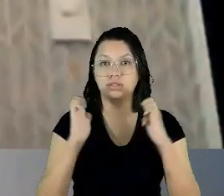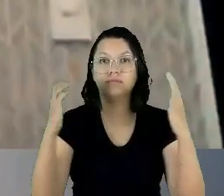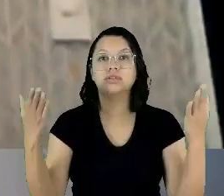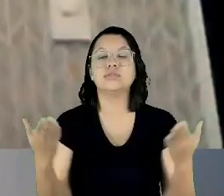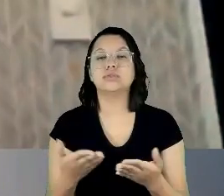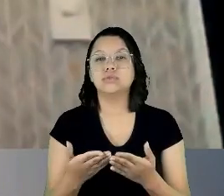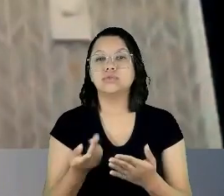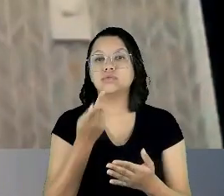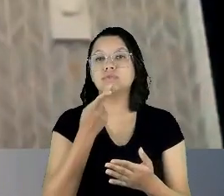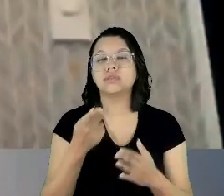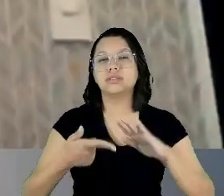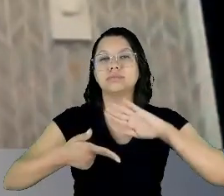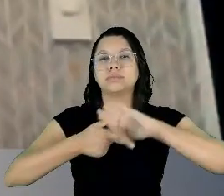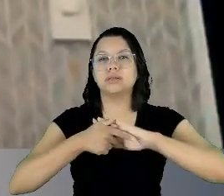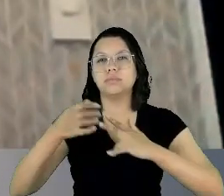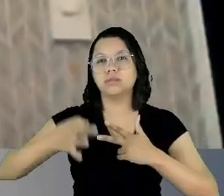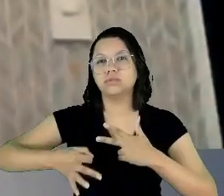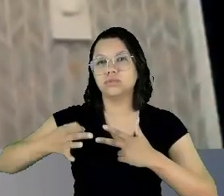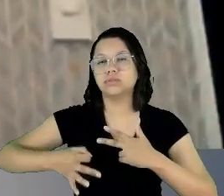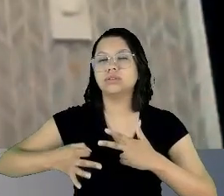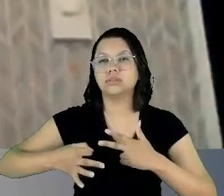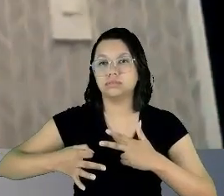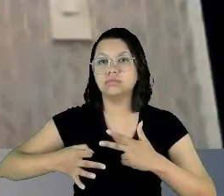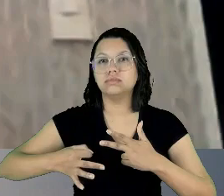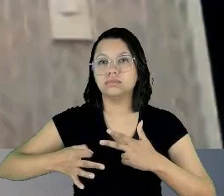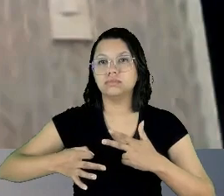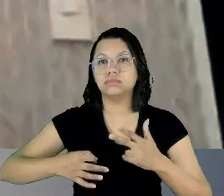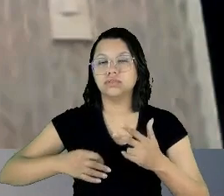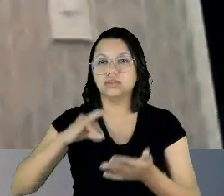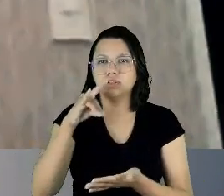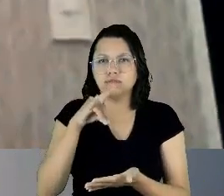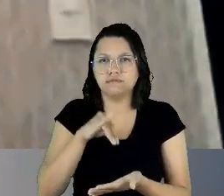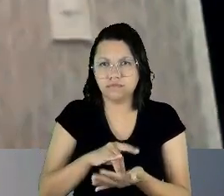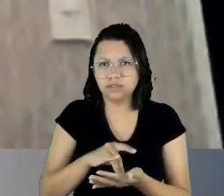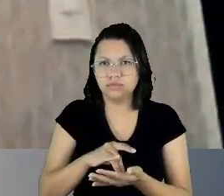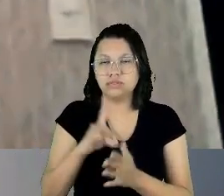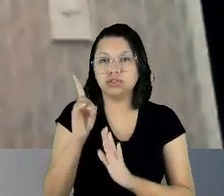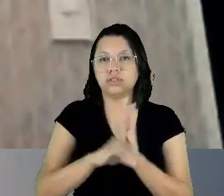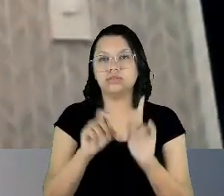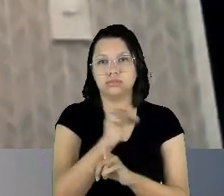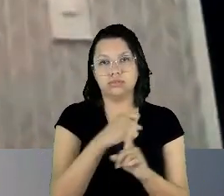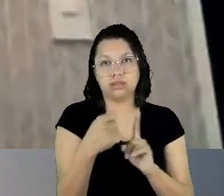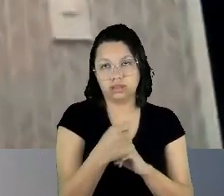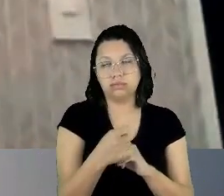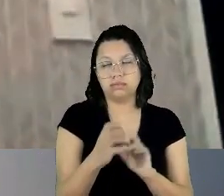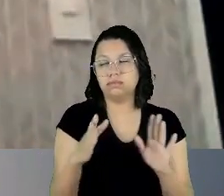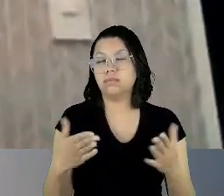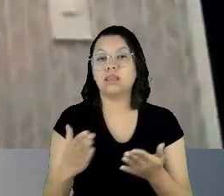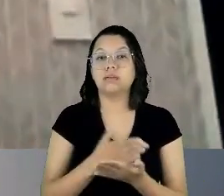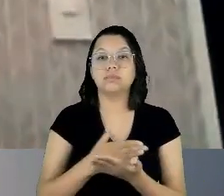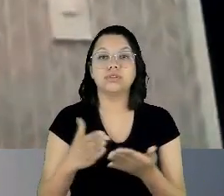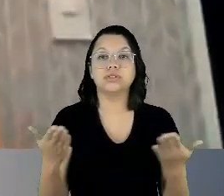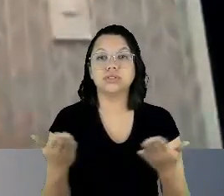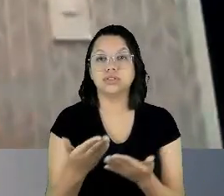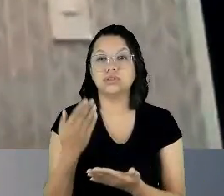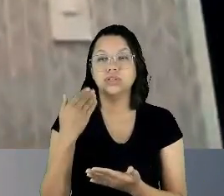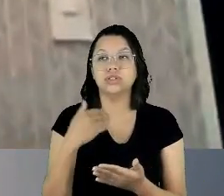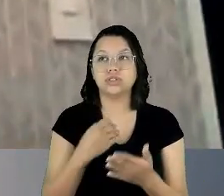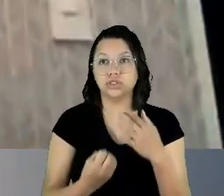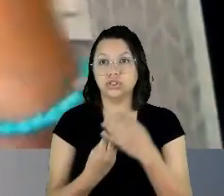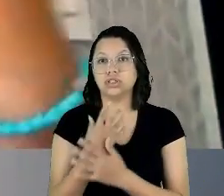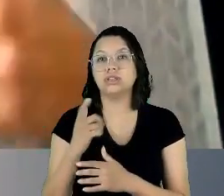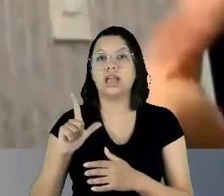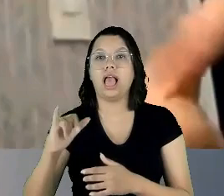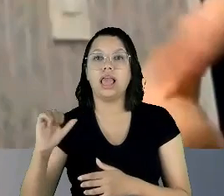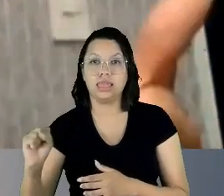evento de hoje, esse papel do judiciário de concretizar os direitos sociais. Então, e aí a partir disso que a gente formula a